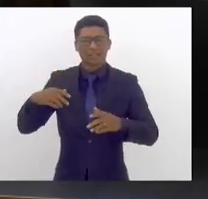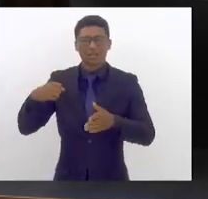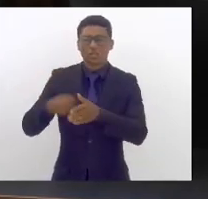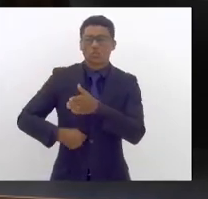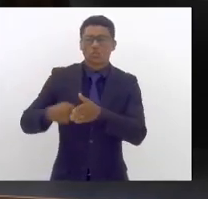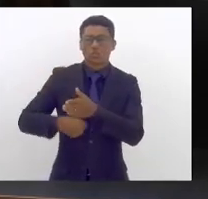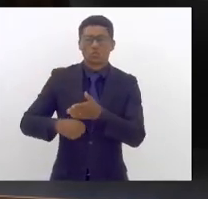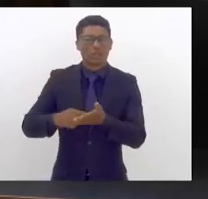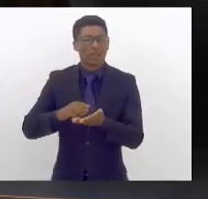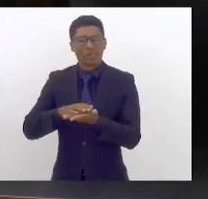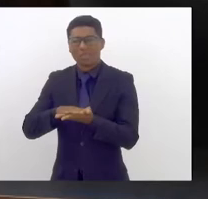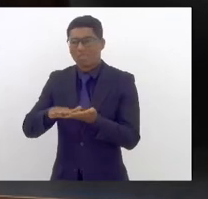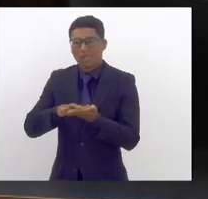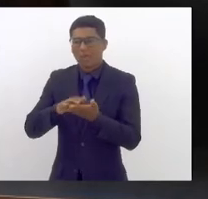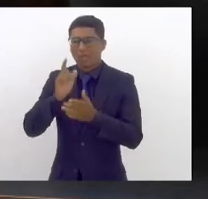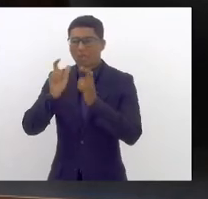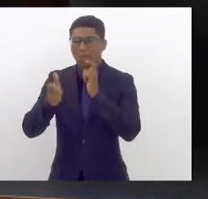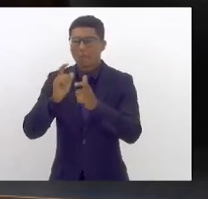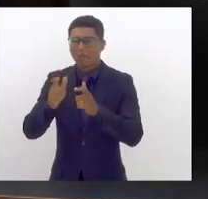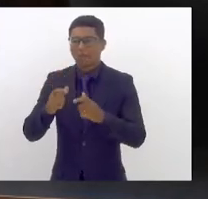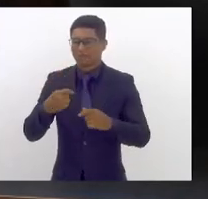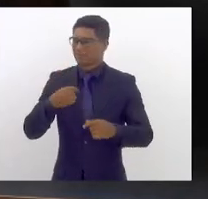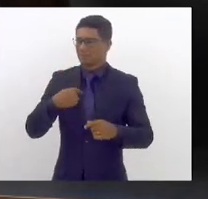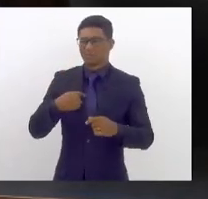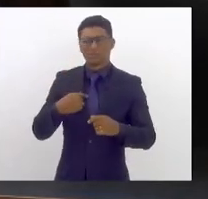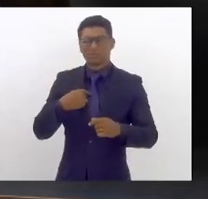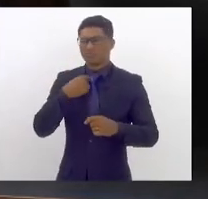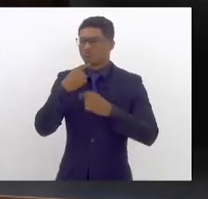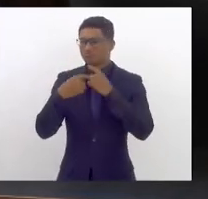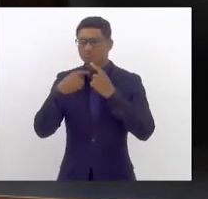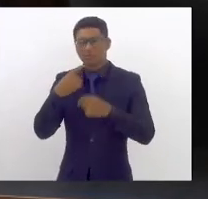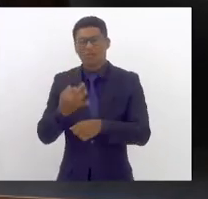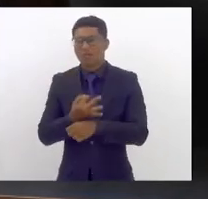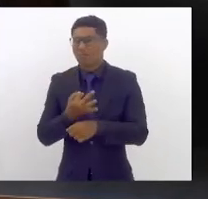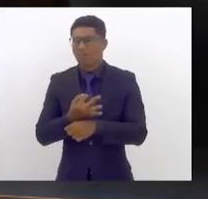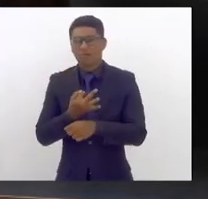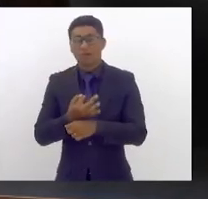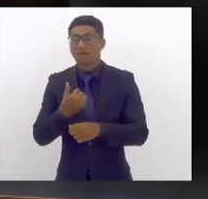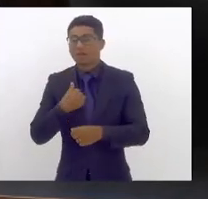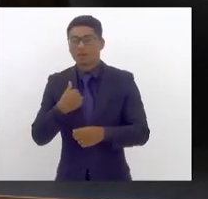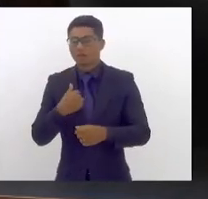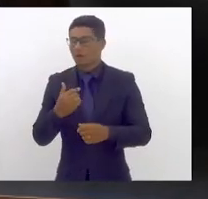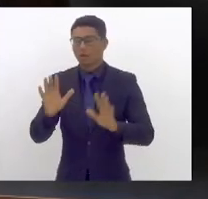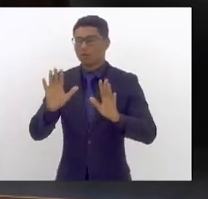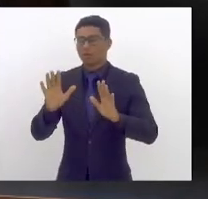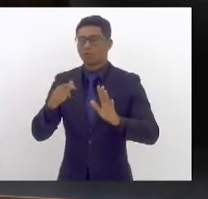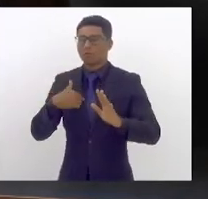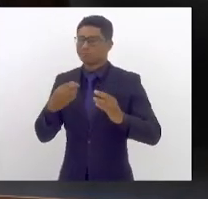pela pela categoria da enfermagem eu não aguentava e eu ia lá defendê-la porque